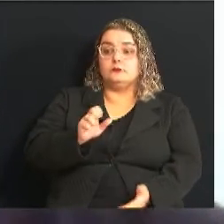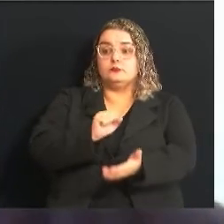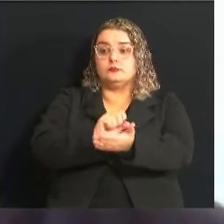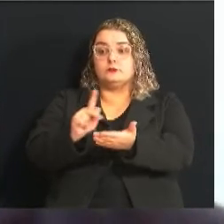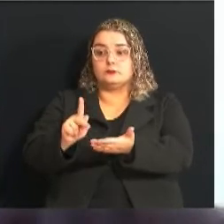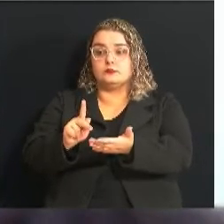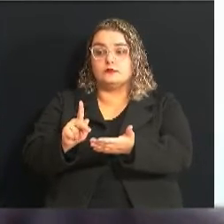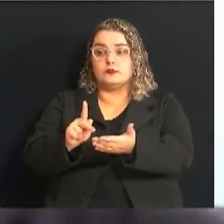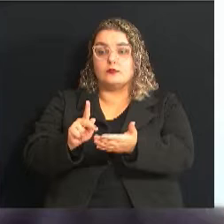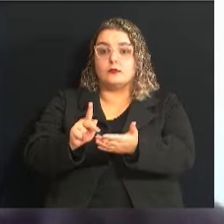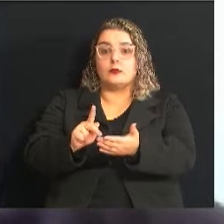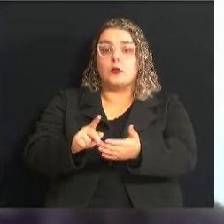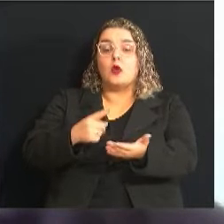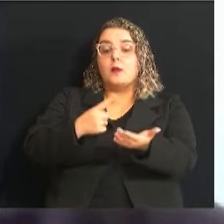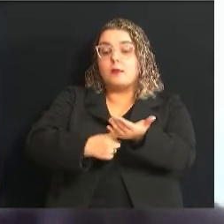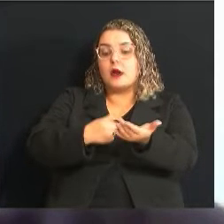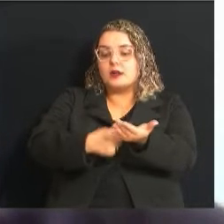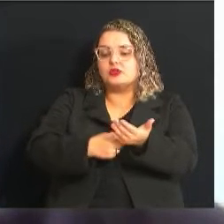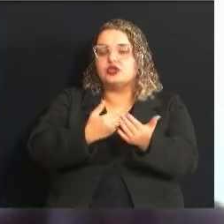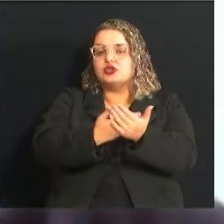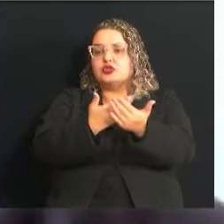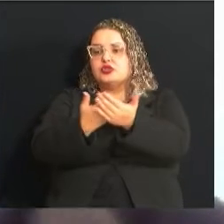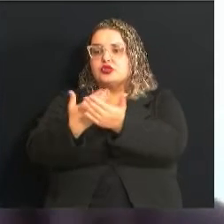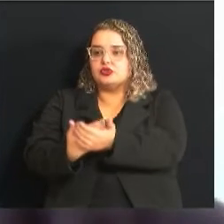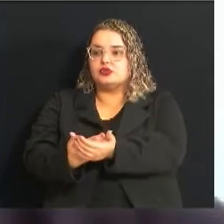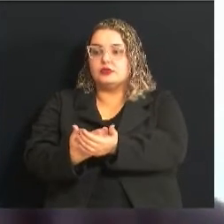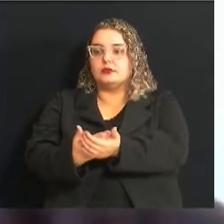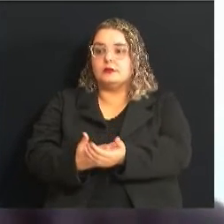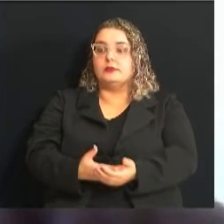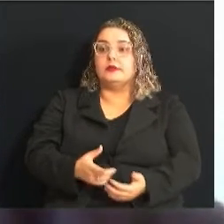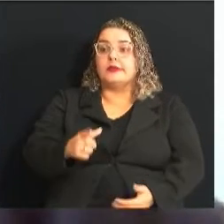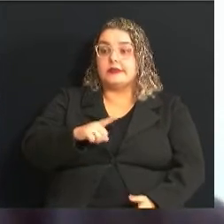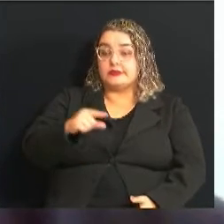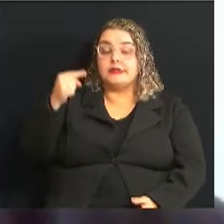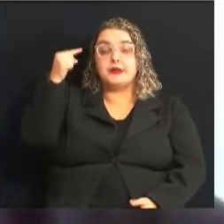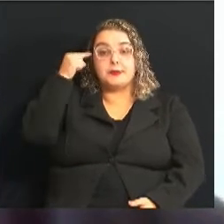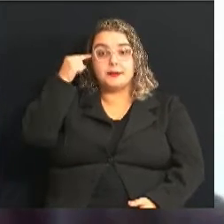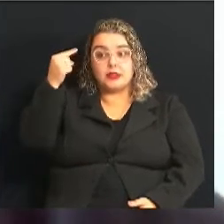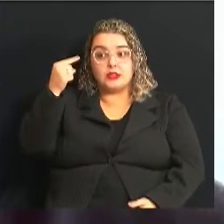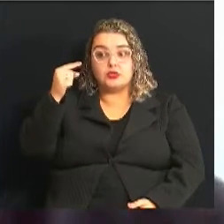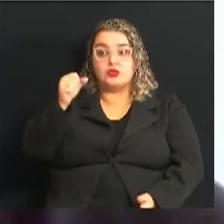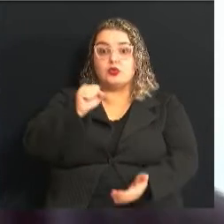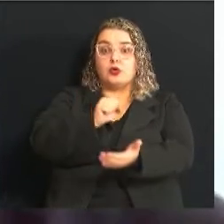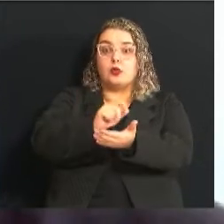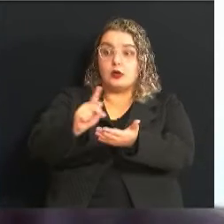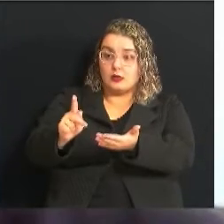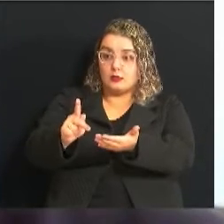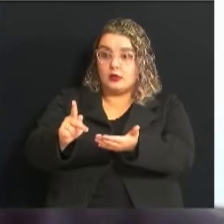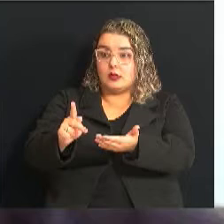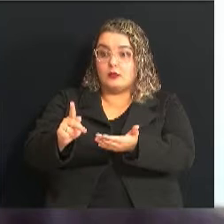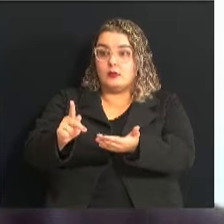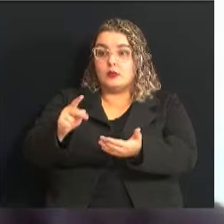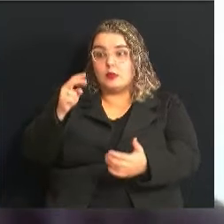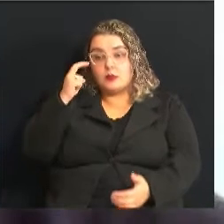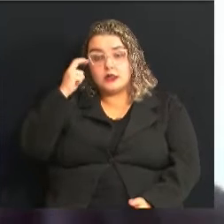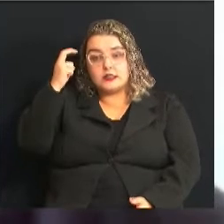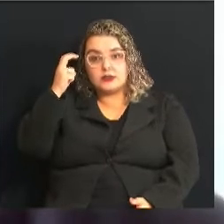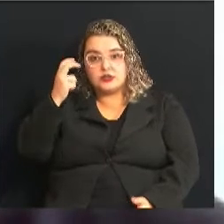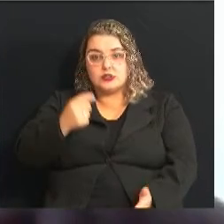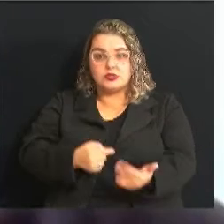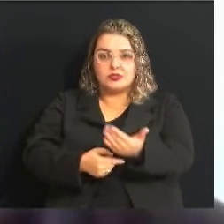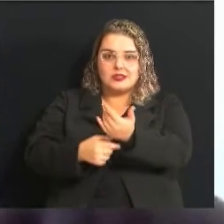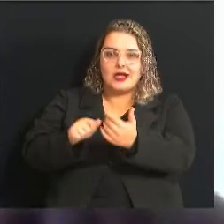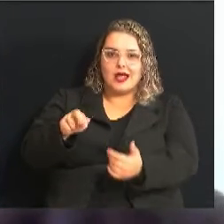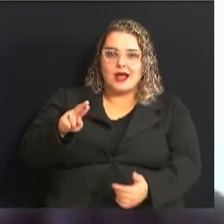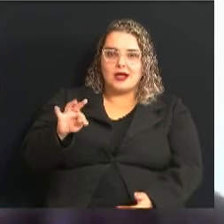monte uma agenda de estudos. Só que a gente tem que ter sempre em mente que o aplicativo, né, por ser uma inteligência artificial, ele não vai